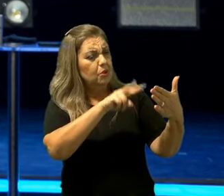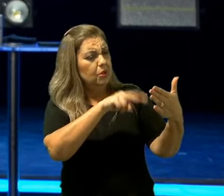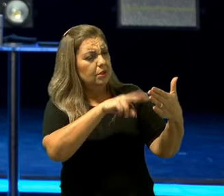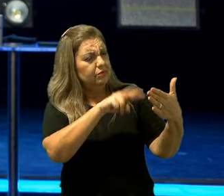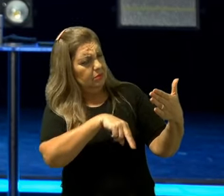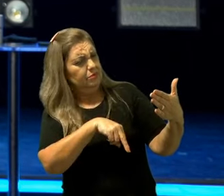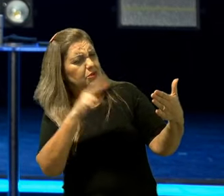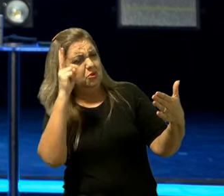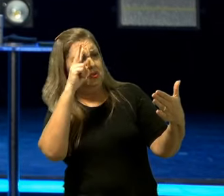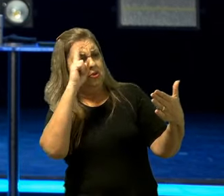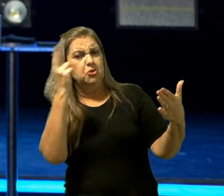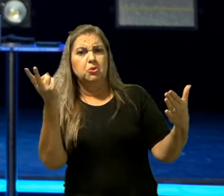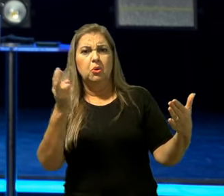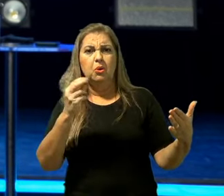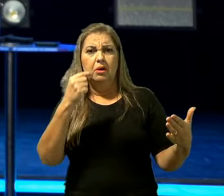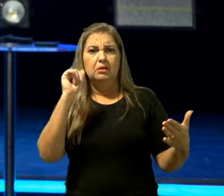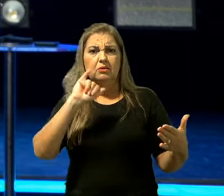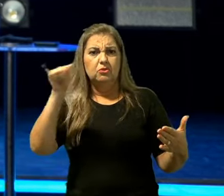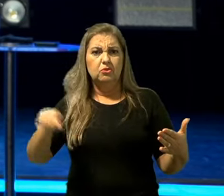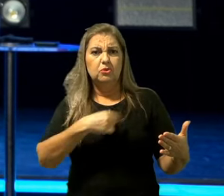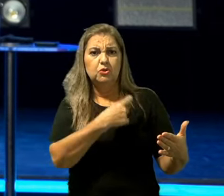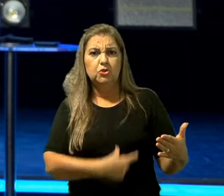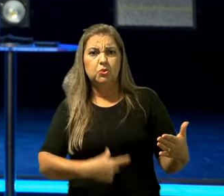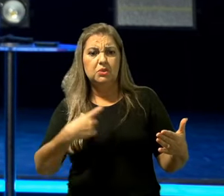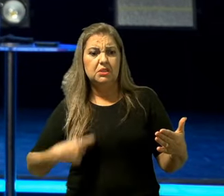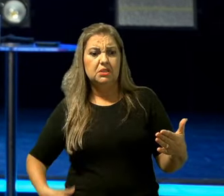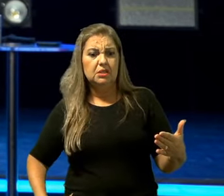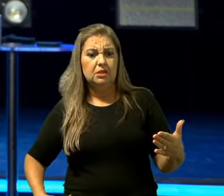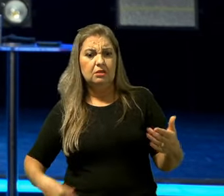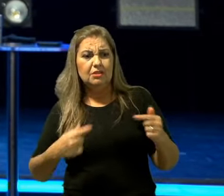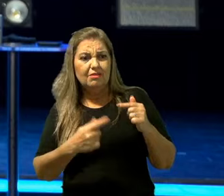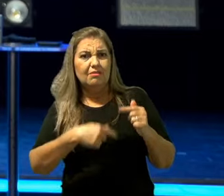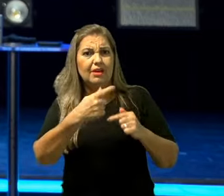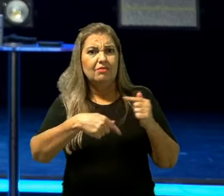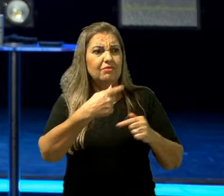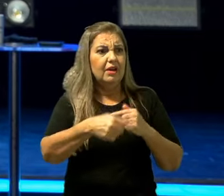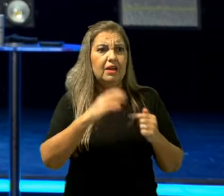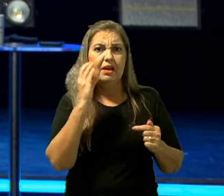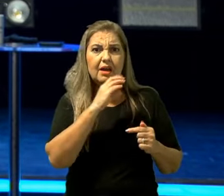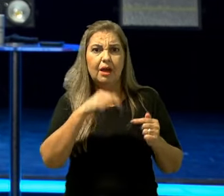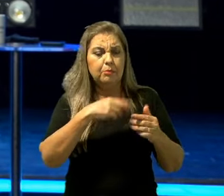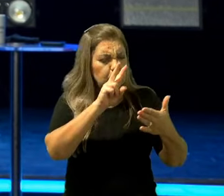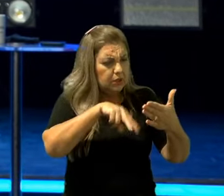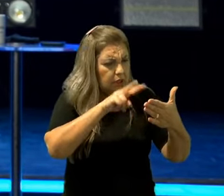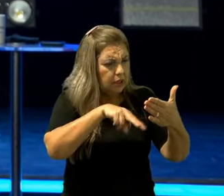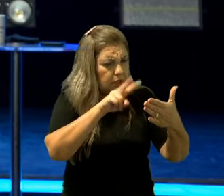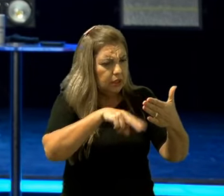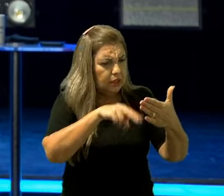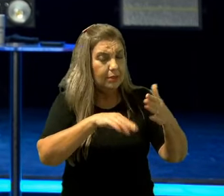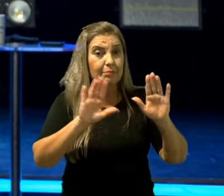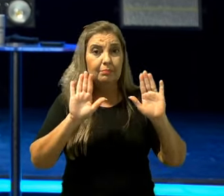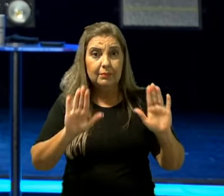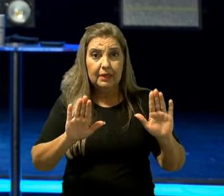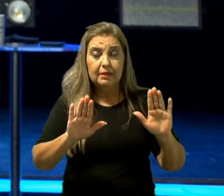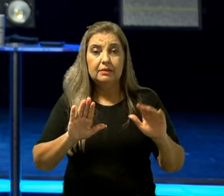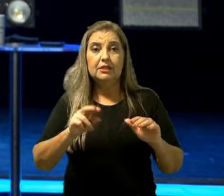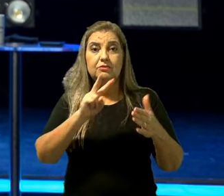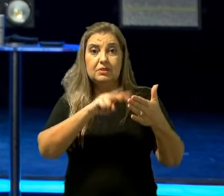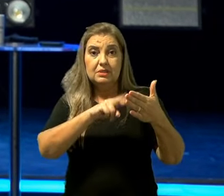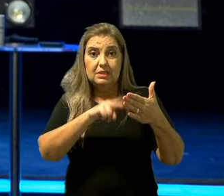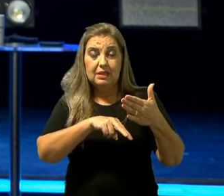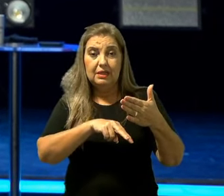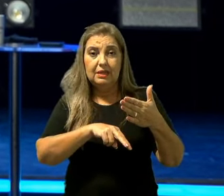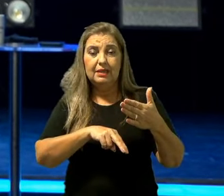algumas histórias, José, por exemplo, você vai de um capítulo para o outro em questão de minutos. Mas aquilo que você lê em minutos